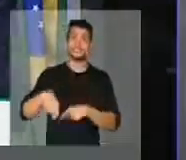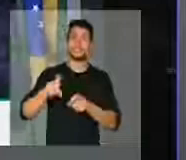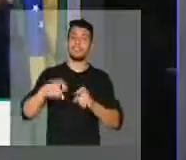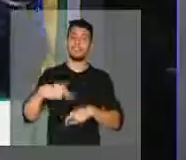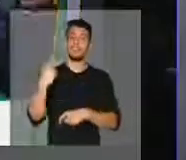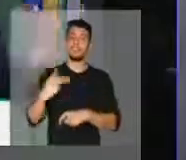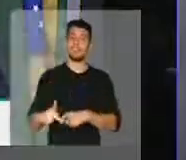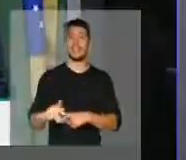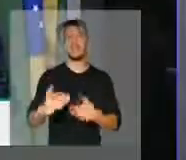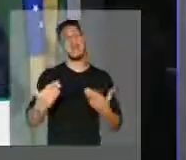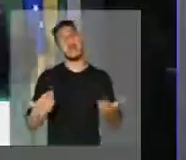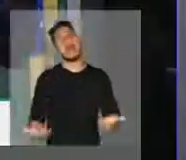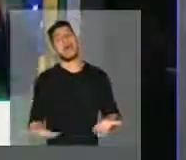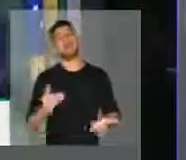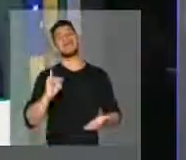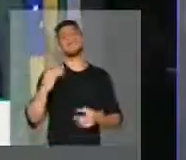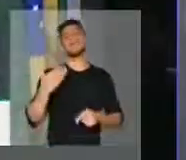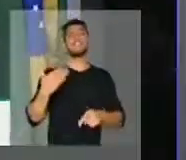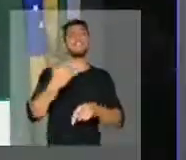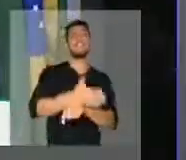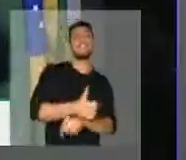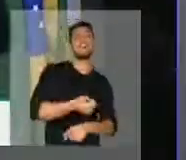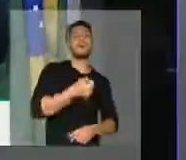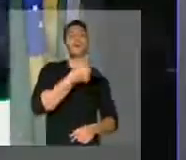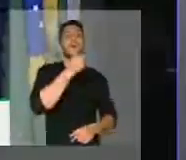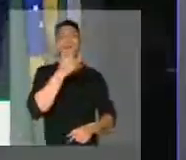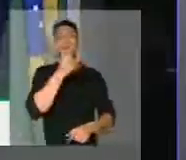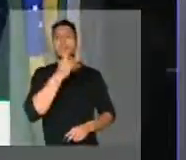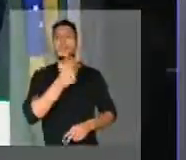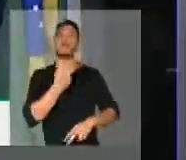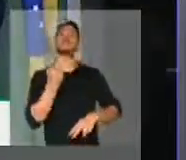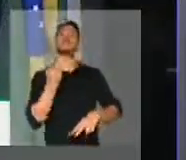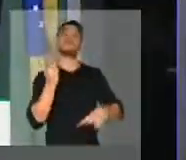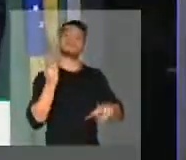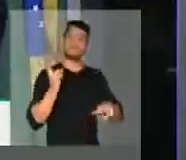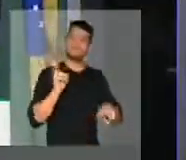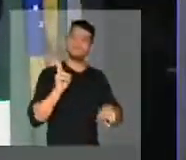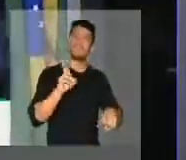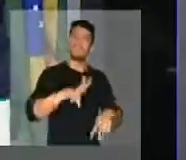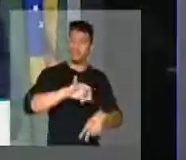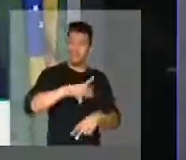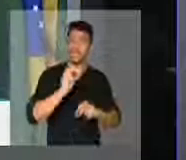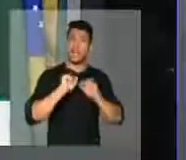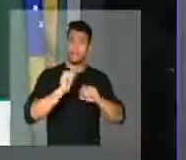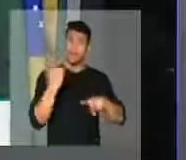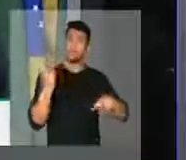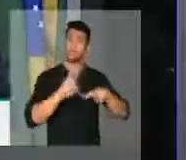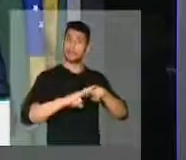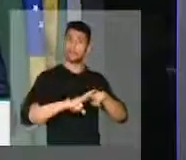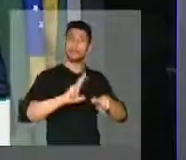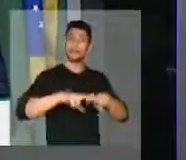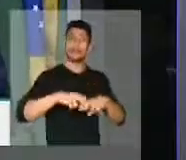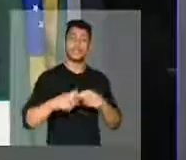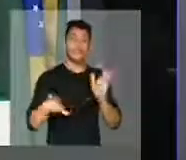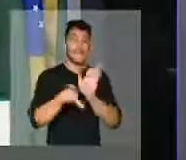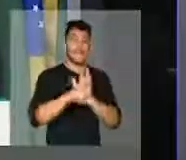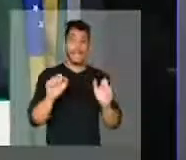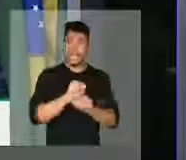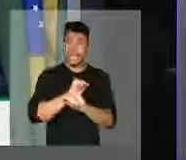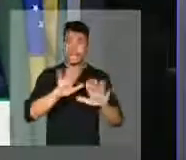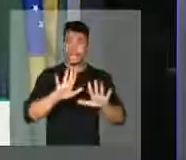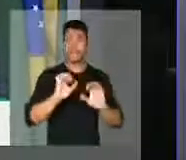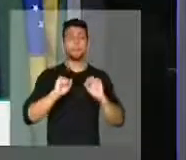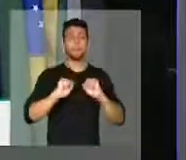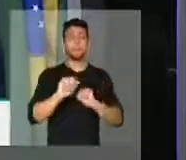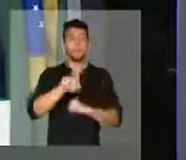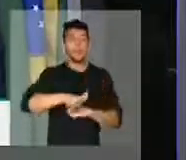propriedade. Ah, mas se o cara for para o boteco tomar cachaça, crime de porte ilegal de armas, porque a lei é clara, ele pode